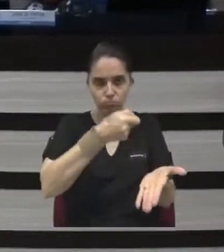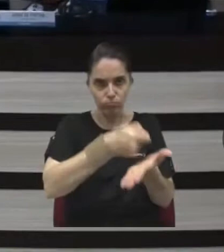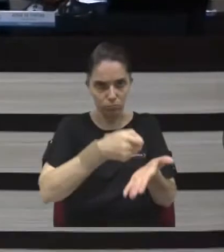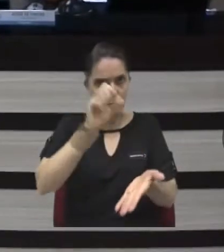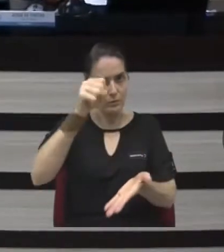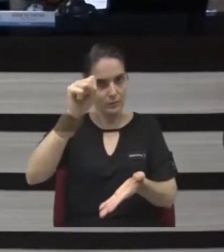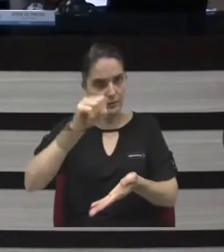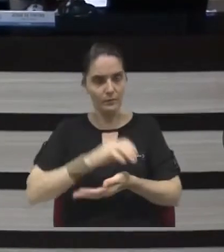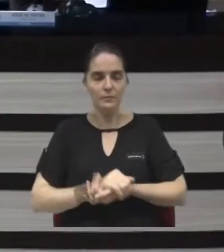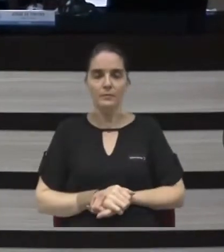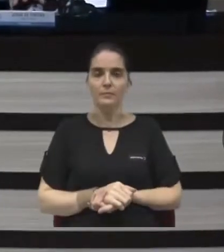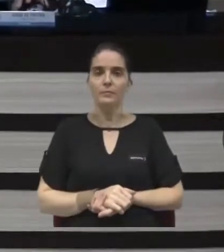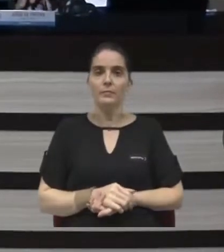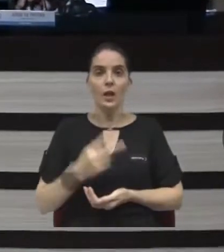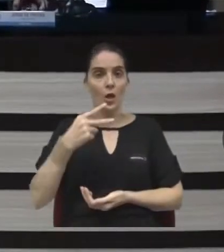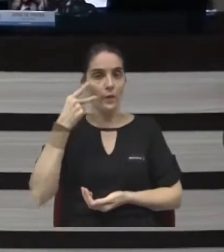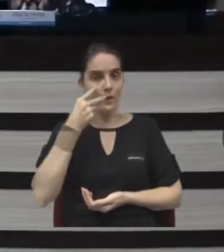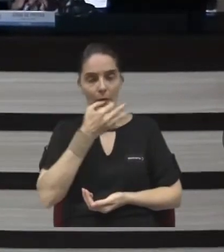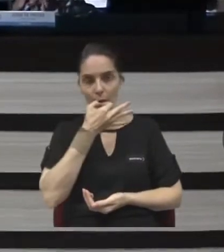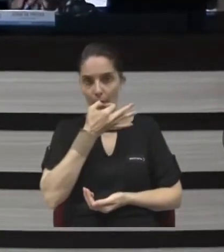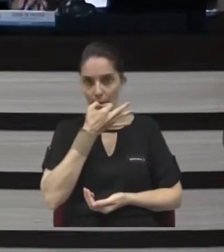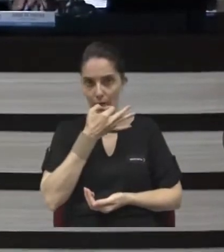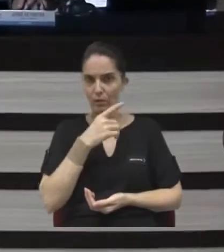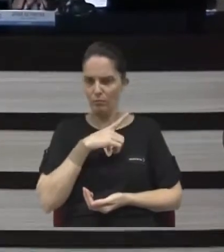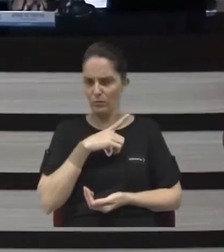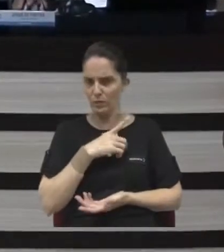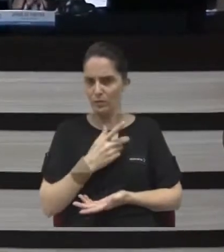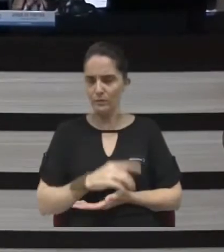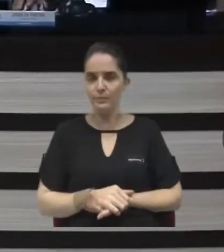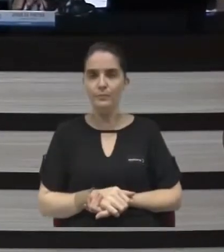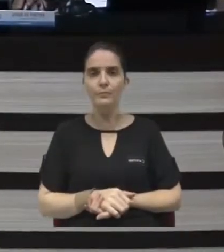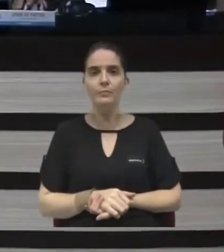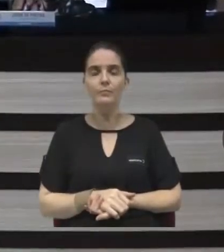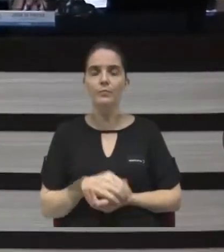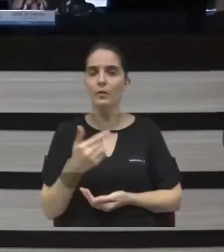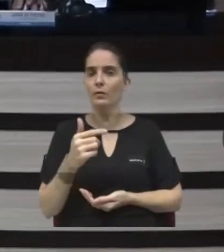Mais algum vereador deseja discutir o requerimento? Não havendo, será